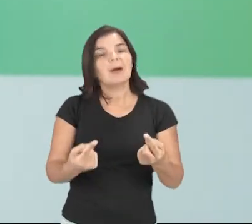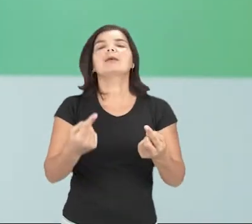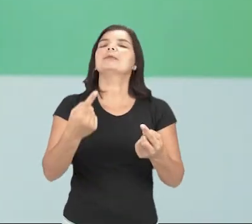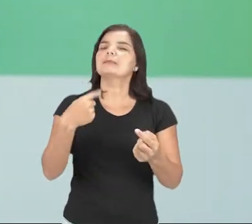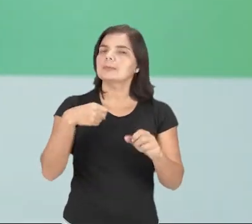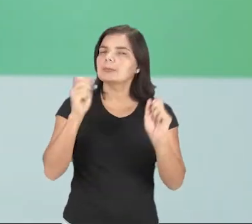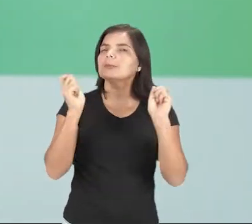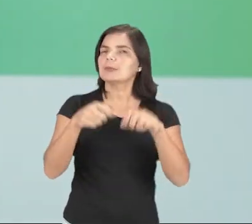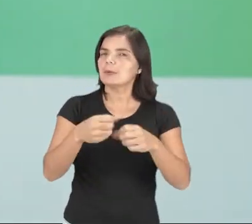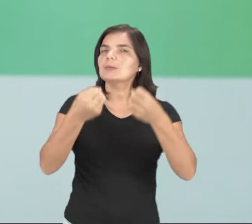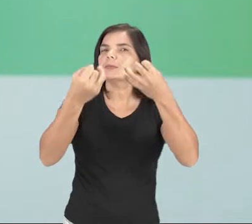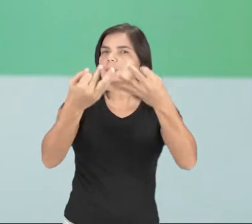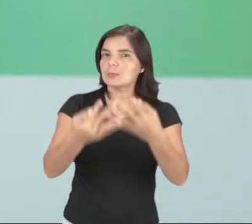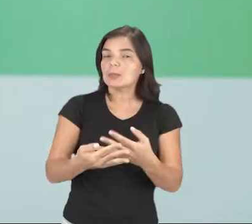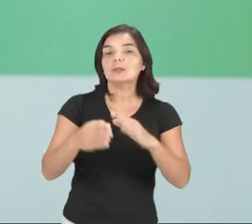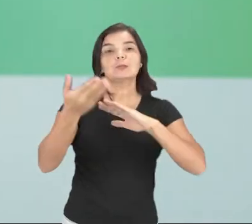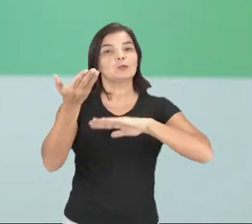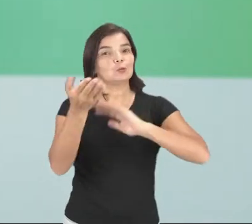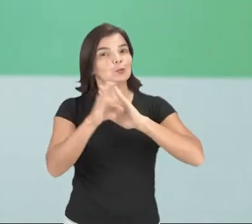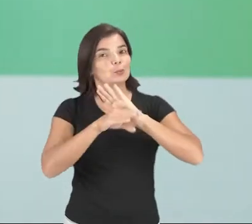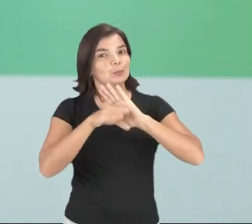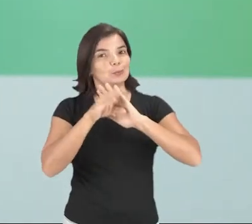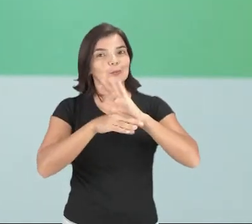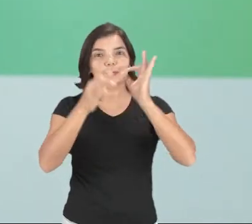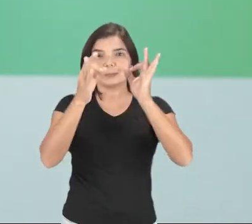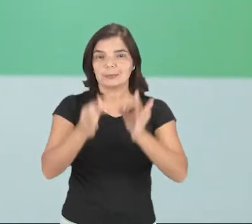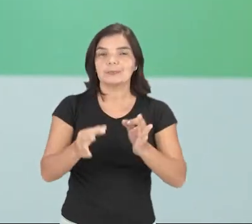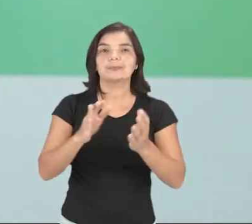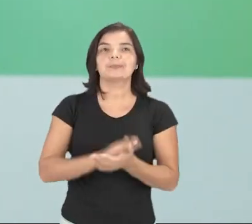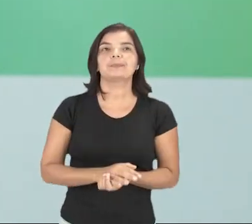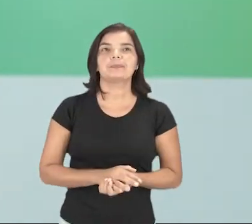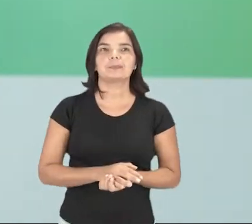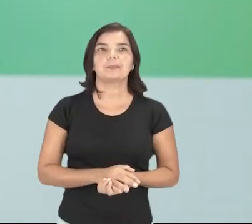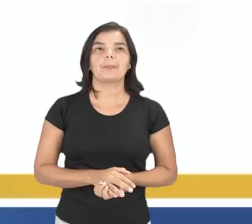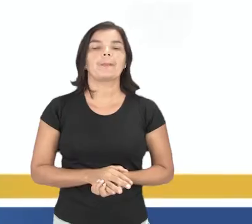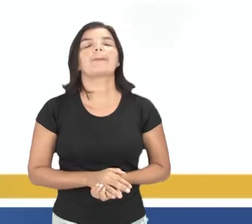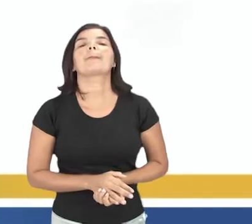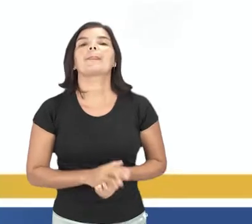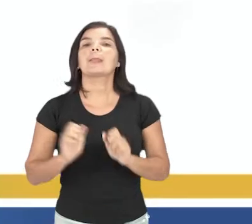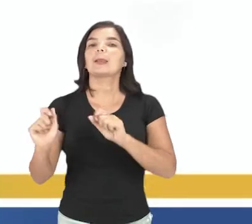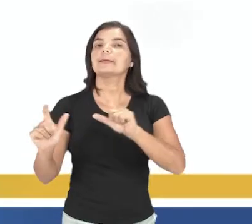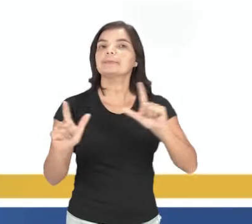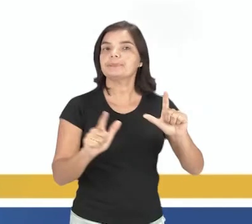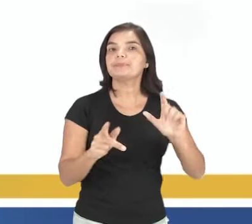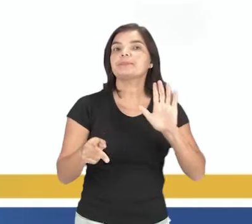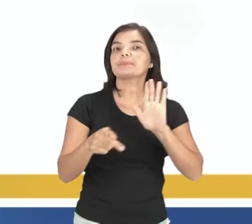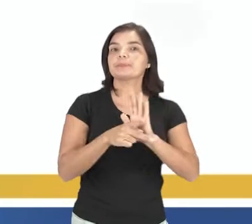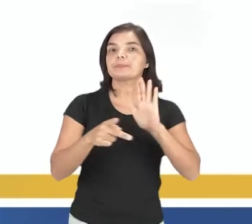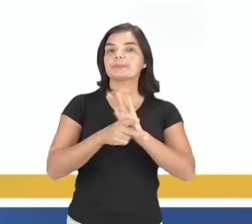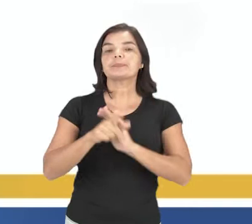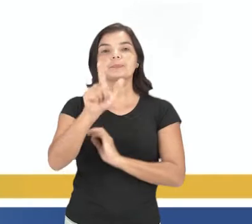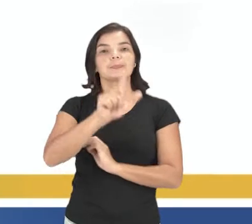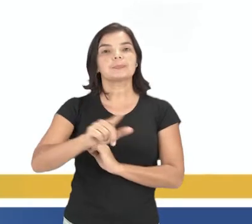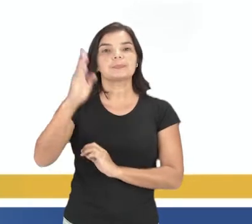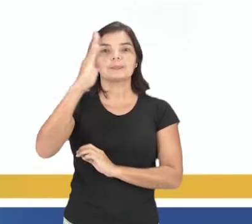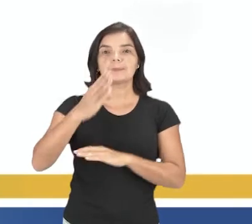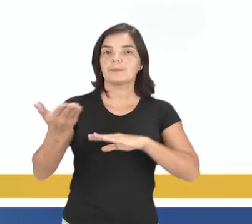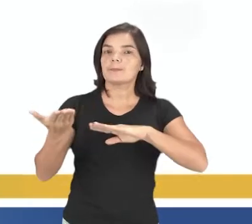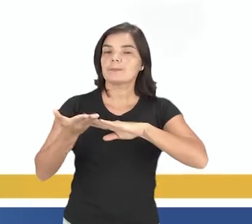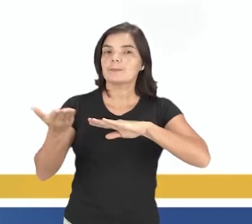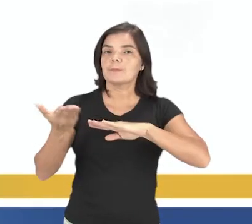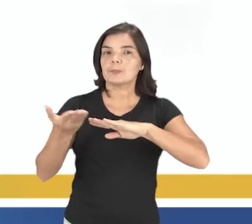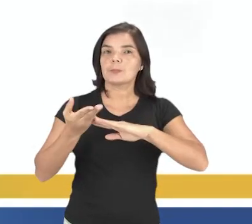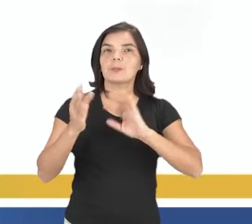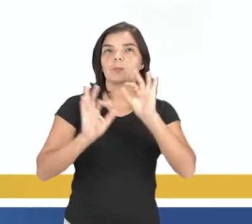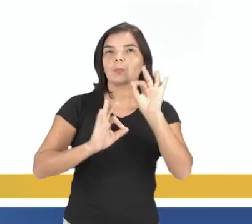fazer algumas considerações sobre esse conteúdo, certo? Então acompanha comigo ali no slide. Faz parte da literatura brasileira contemporânea